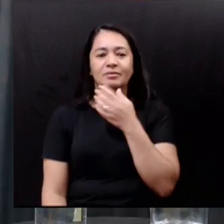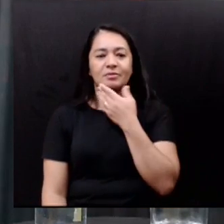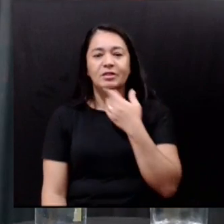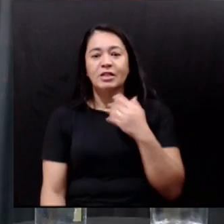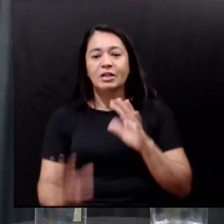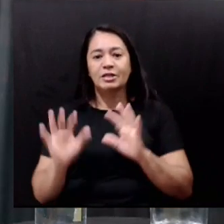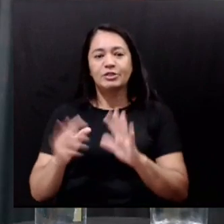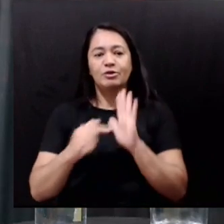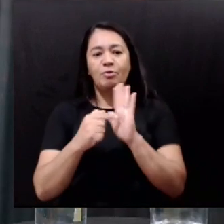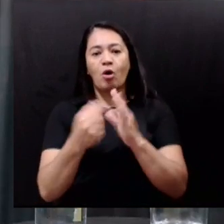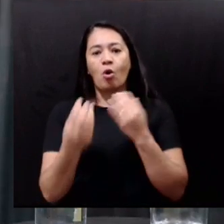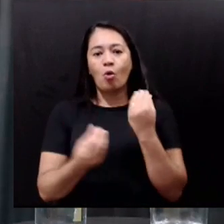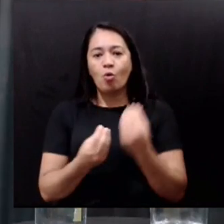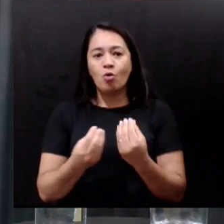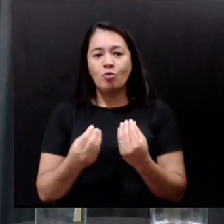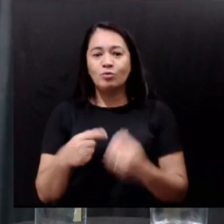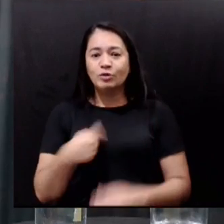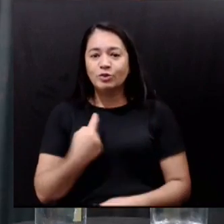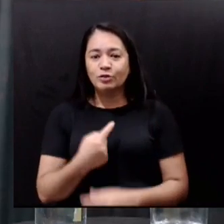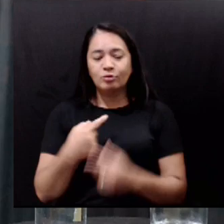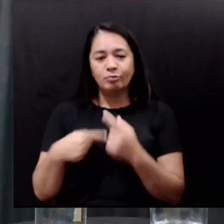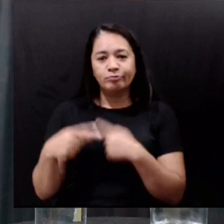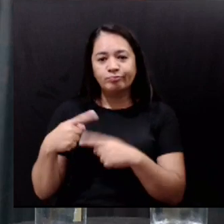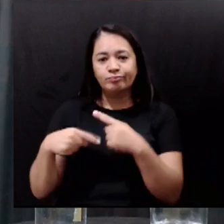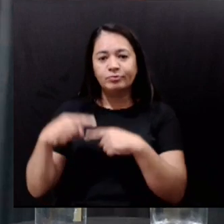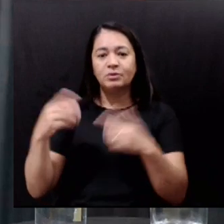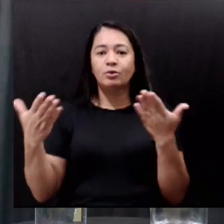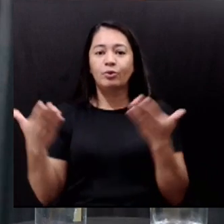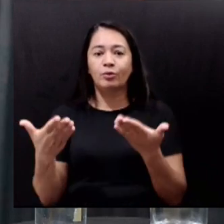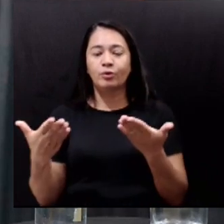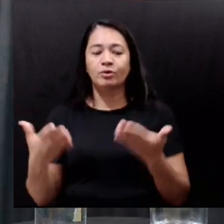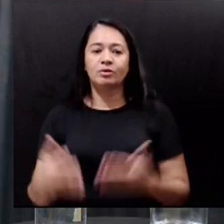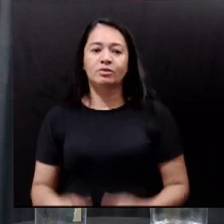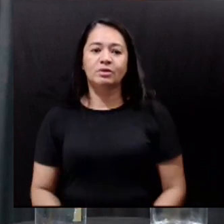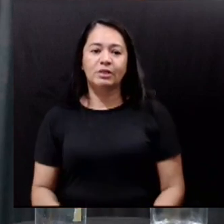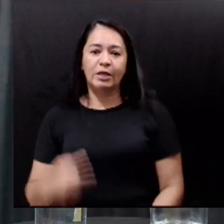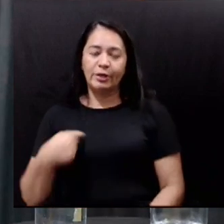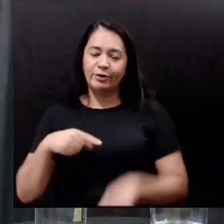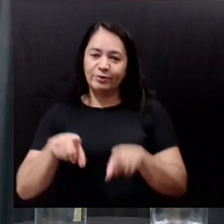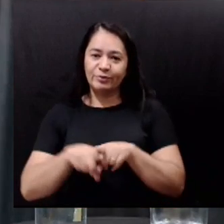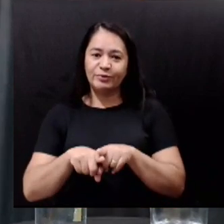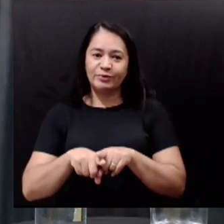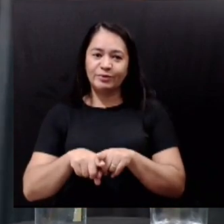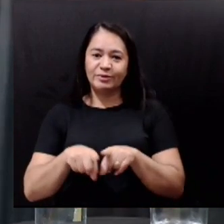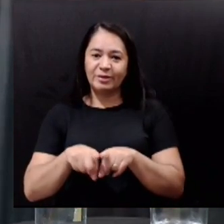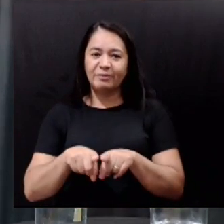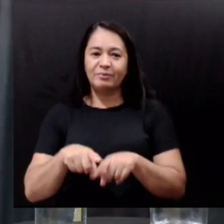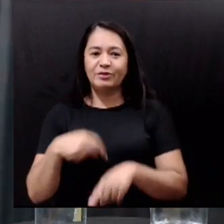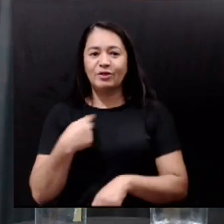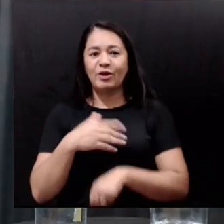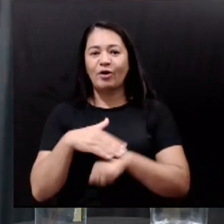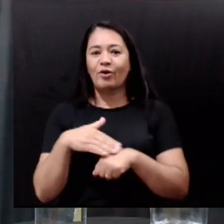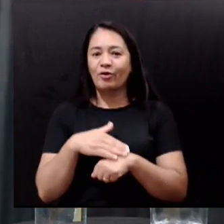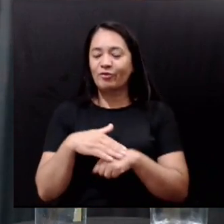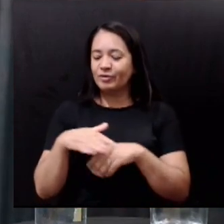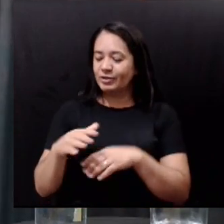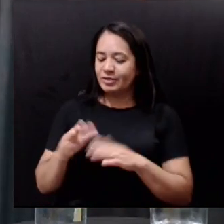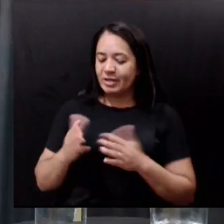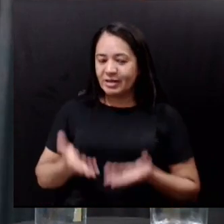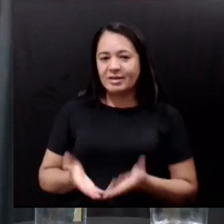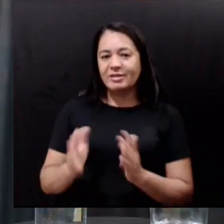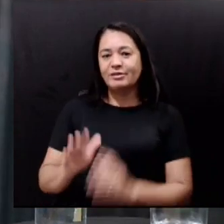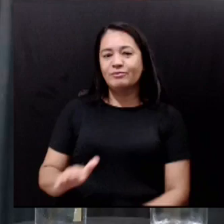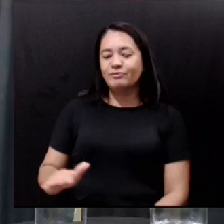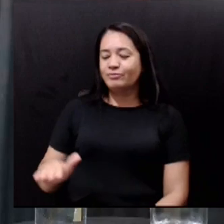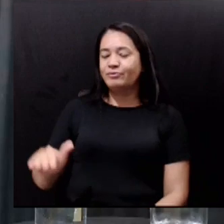é que a gente está se desenvolvendo nos dias de hoje, né? Eu também, a gente estava conversando sobre ver crescer, nascer, crescer, se desenvolver na rua. Eu